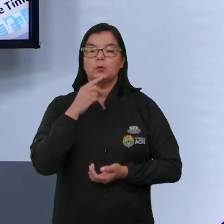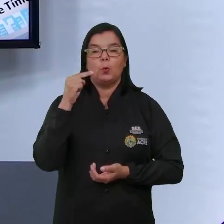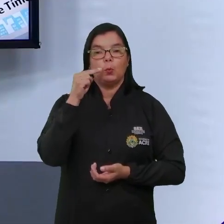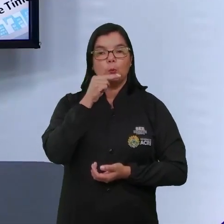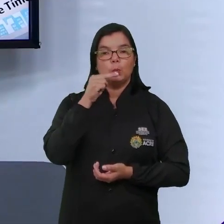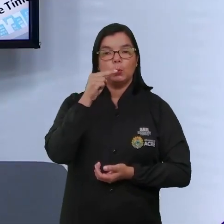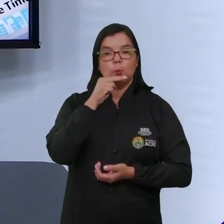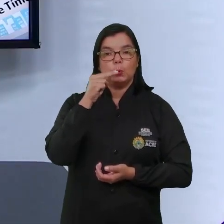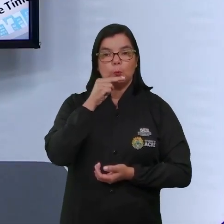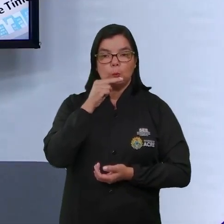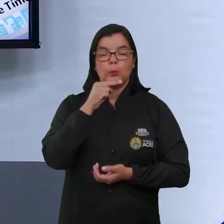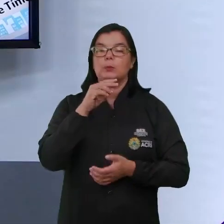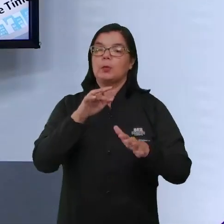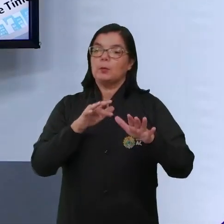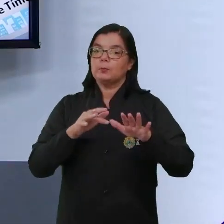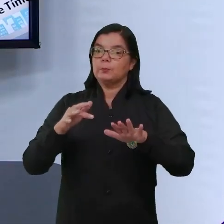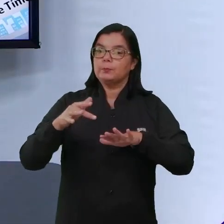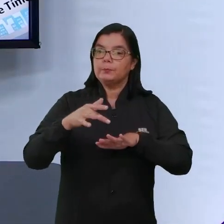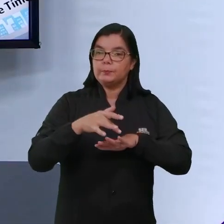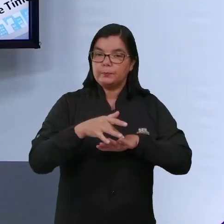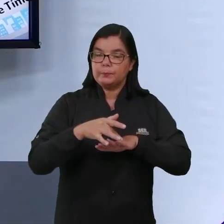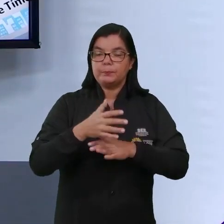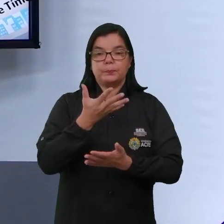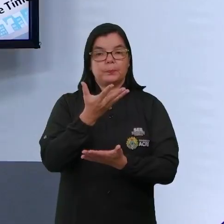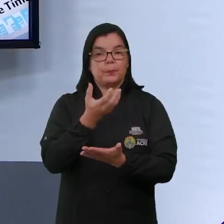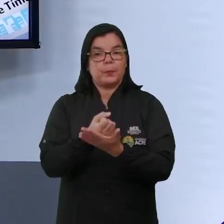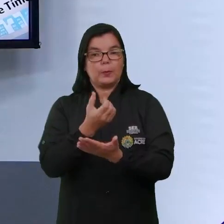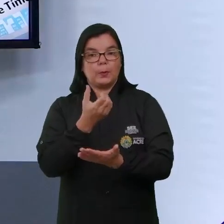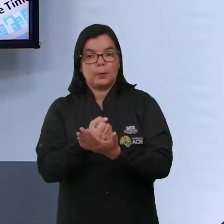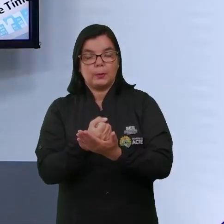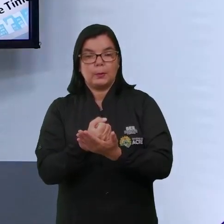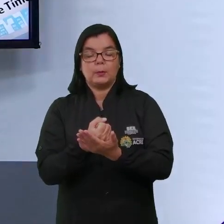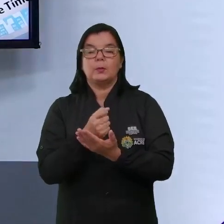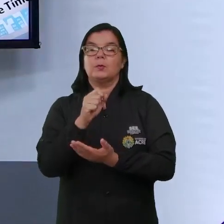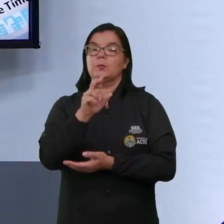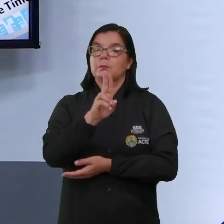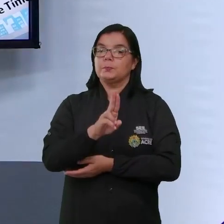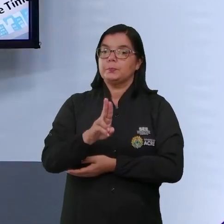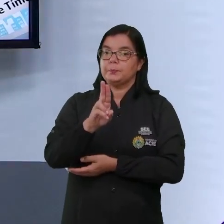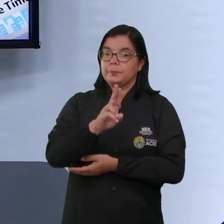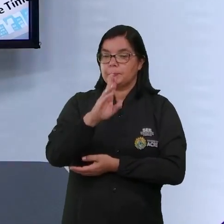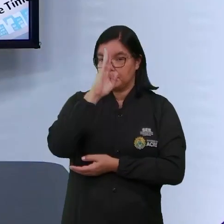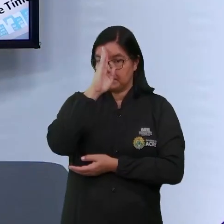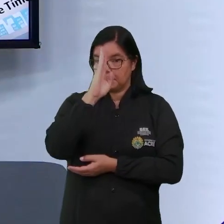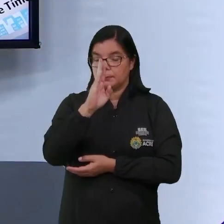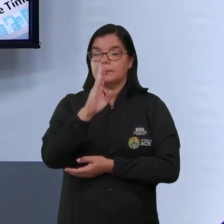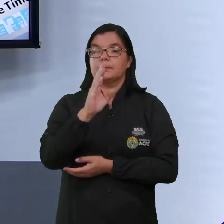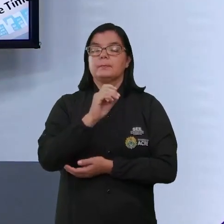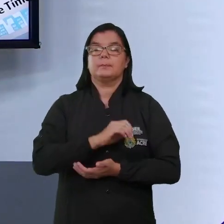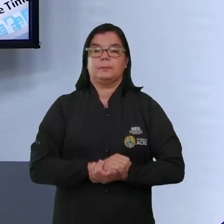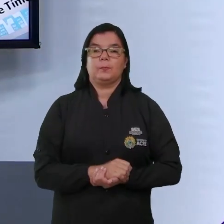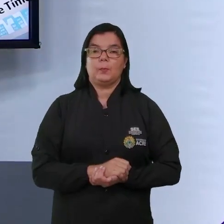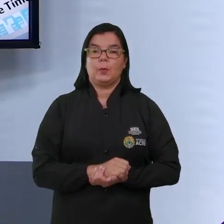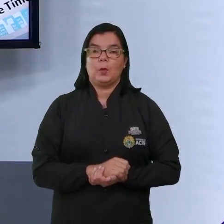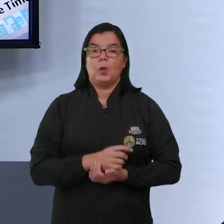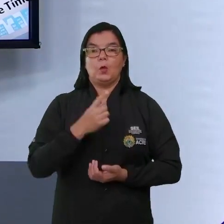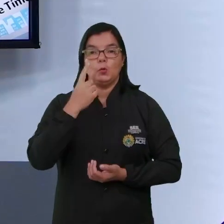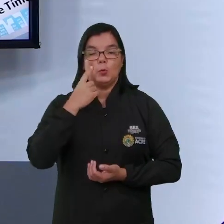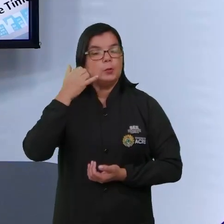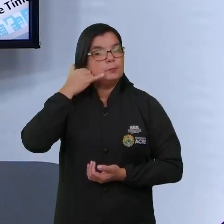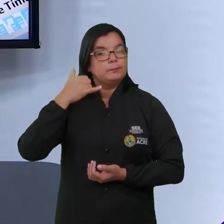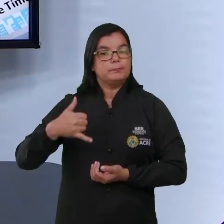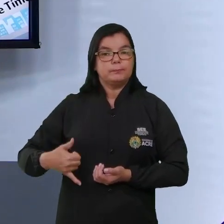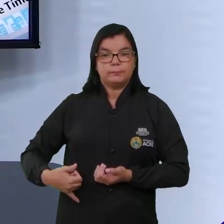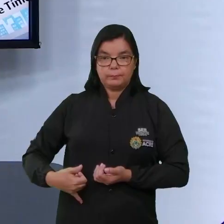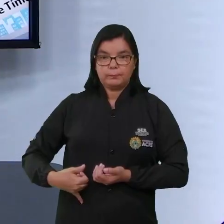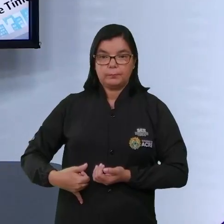emergência das redes sociais, os aplicativos, que são utilizados principalmente nos aparelhos